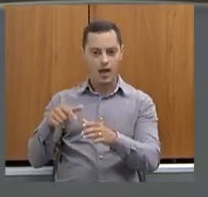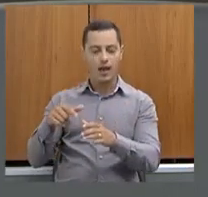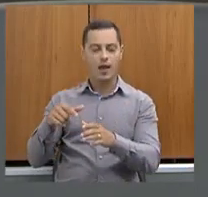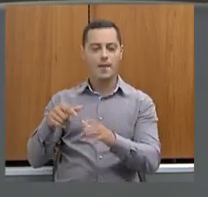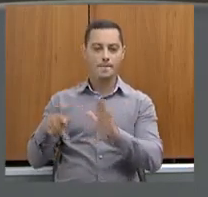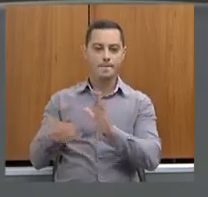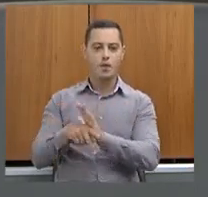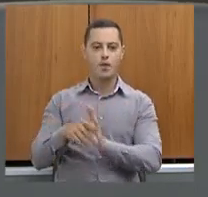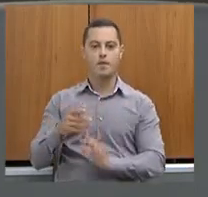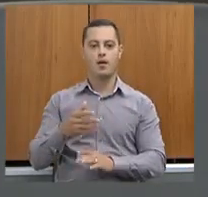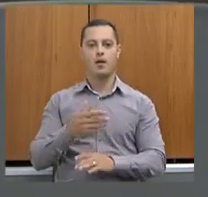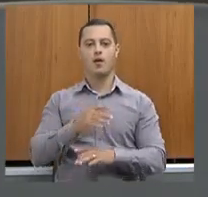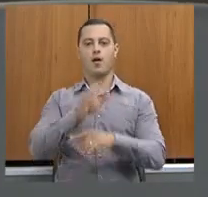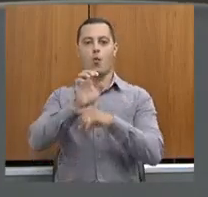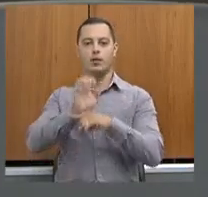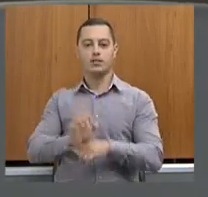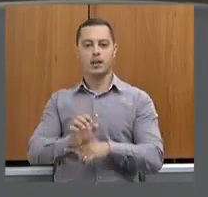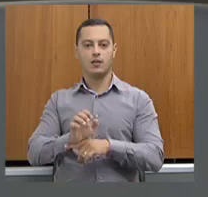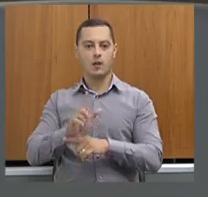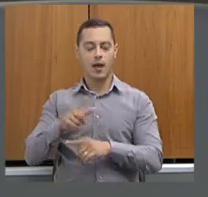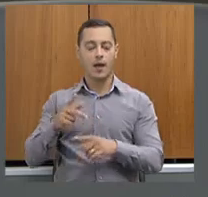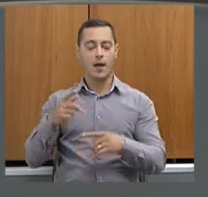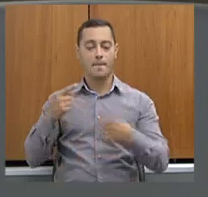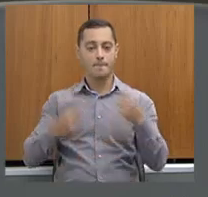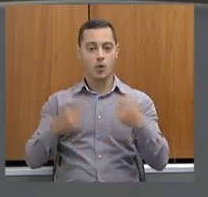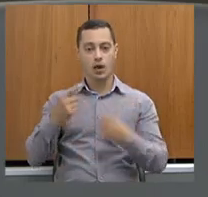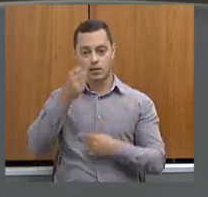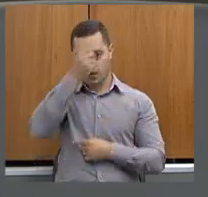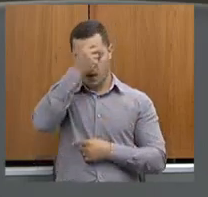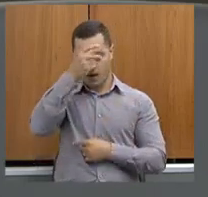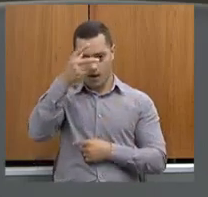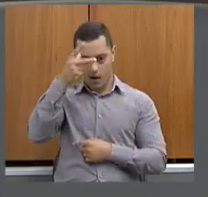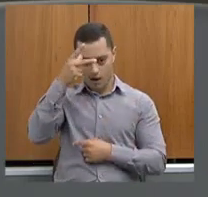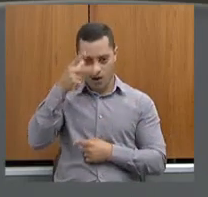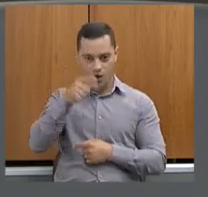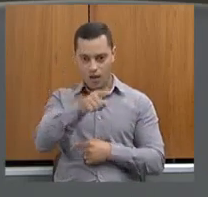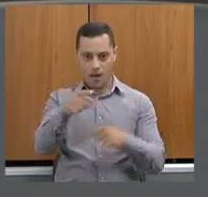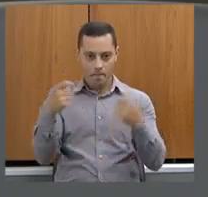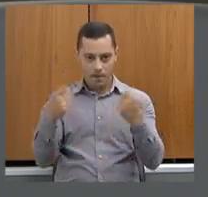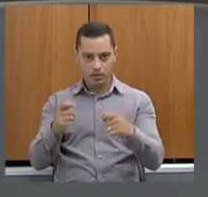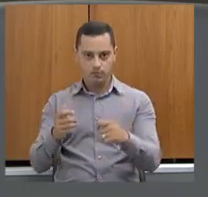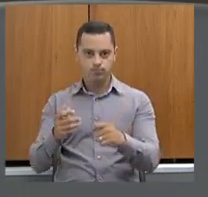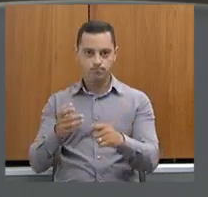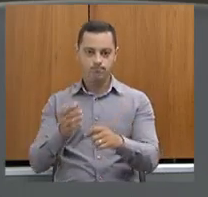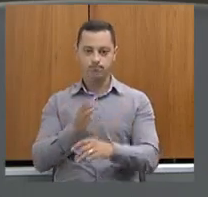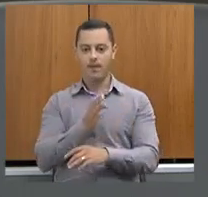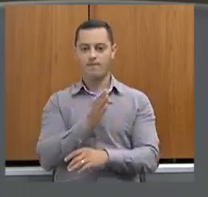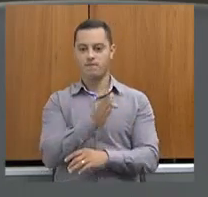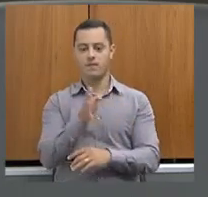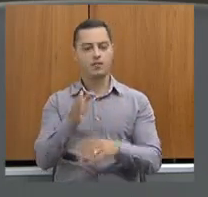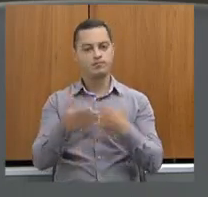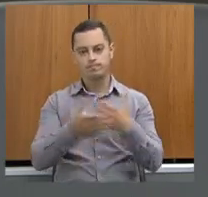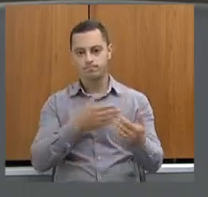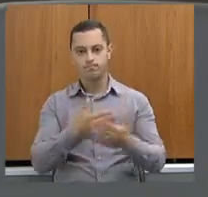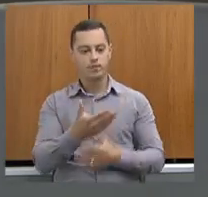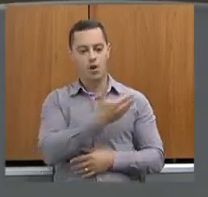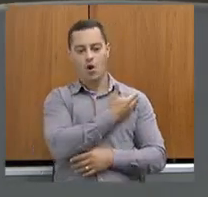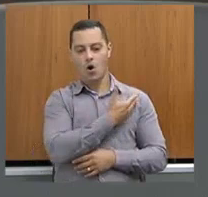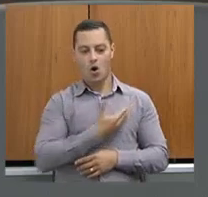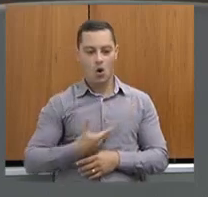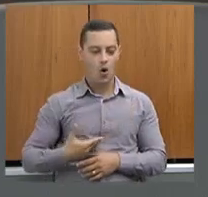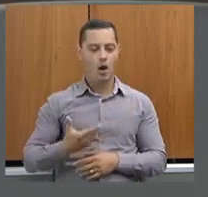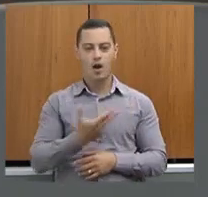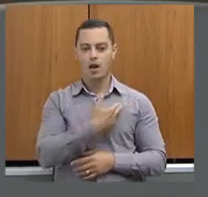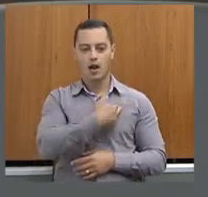é levar a política pública até o povo sem olhar agremiação partidária sem olhar